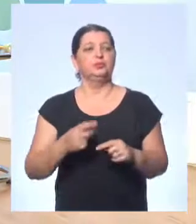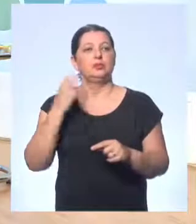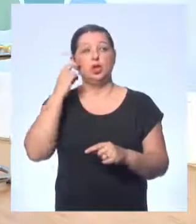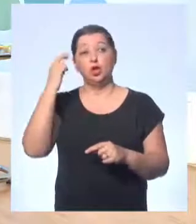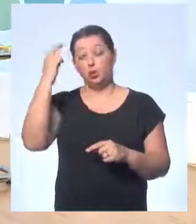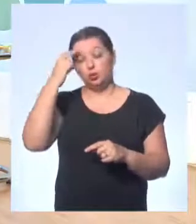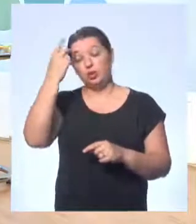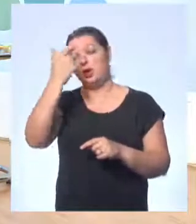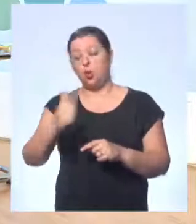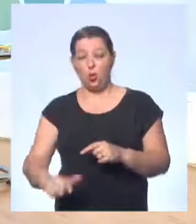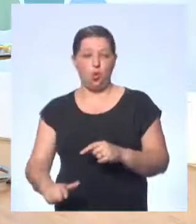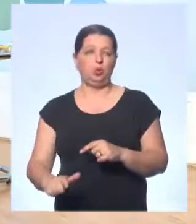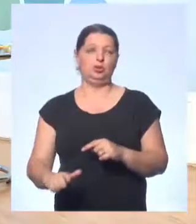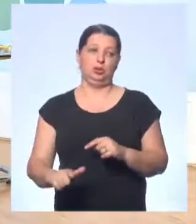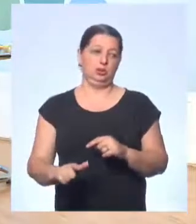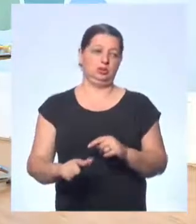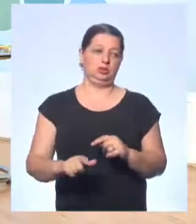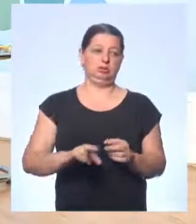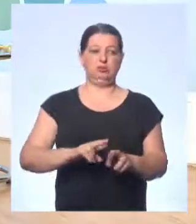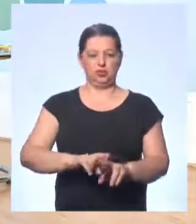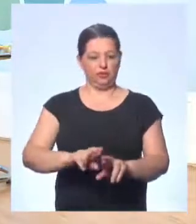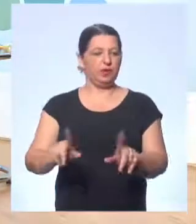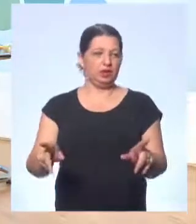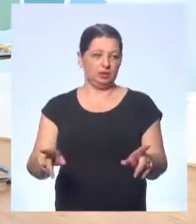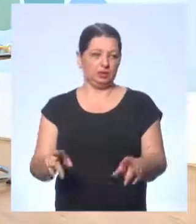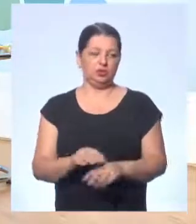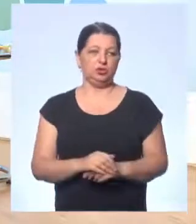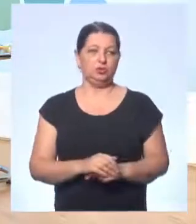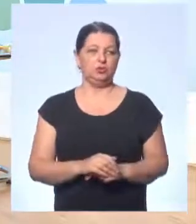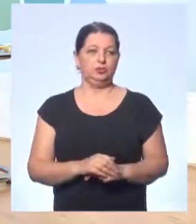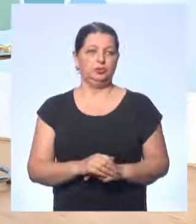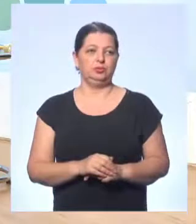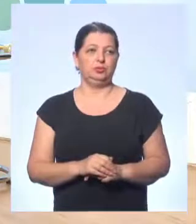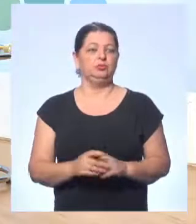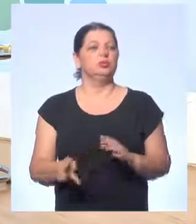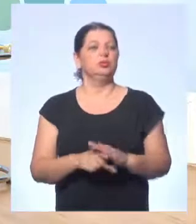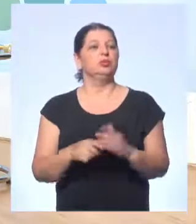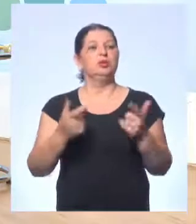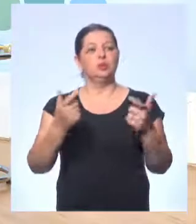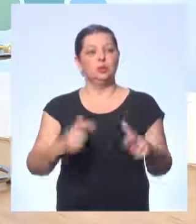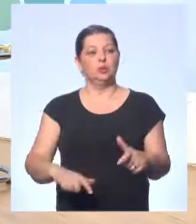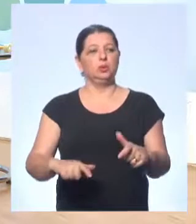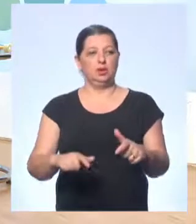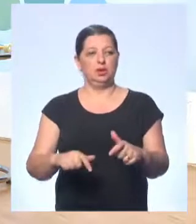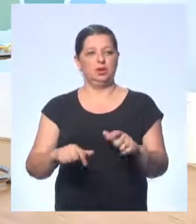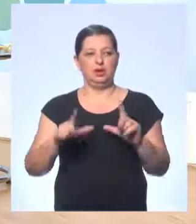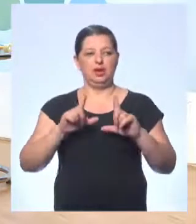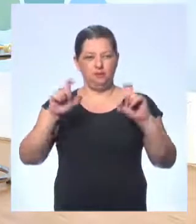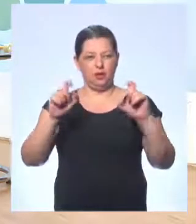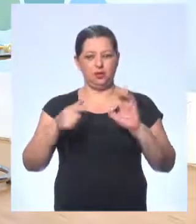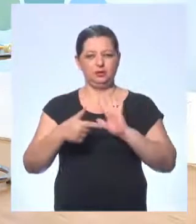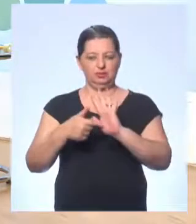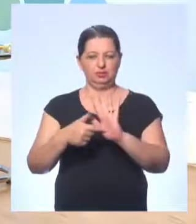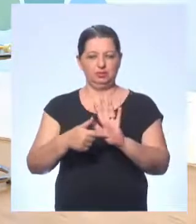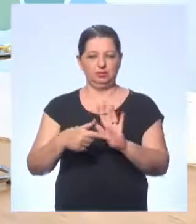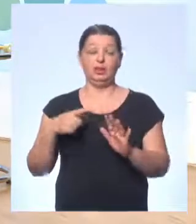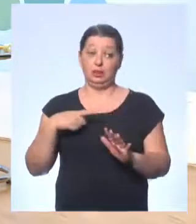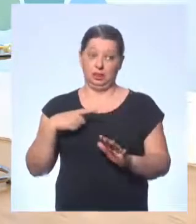culturas que não são ocidentais e que, por exemplo, em Bali, que foi essa foto que eu mostrei,